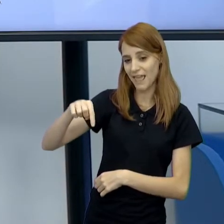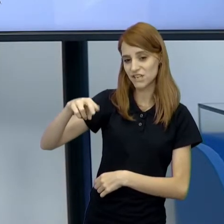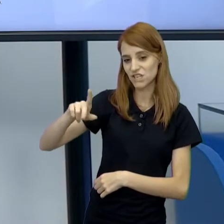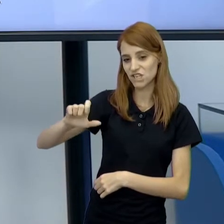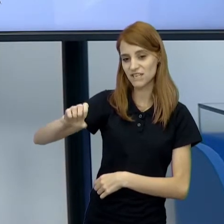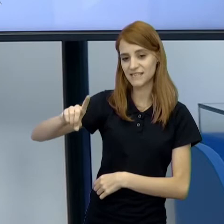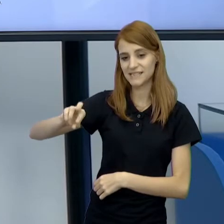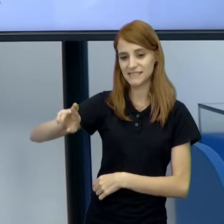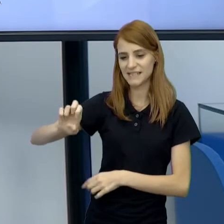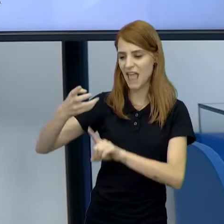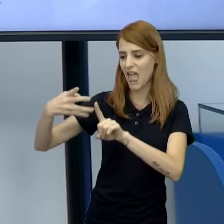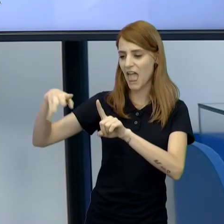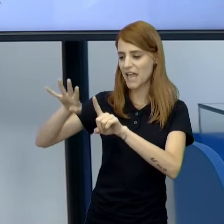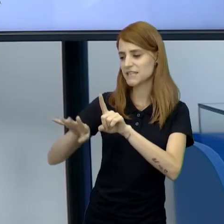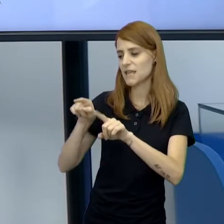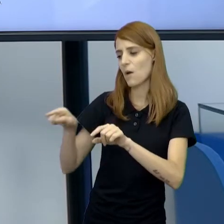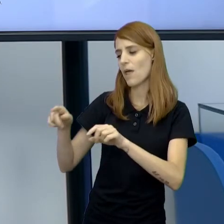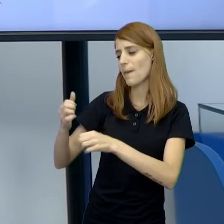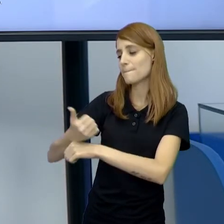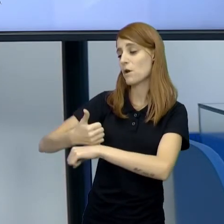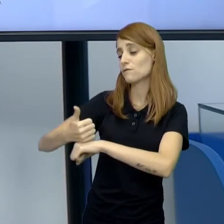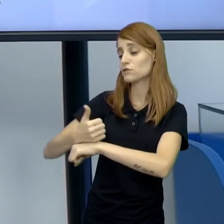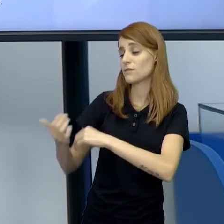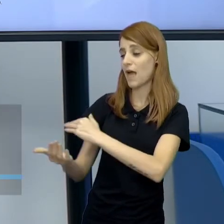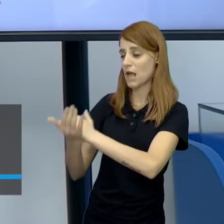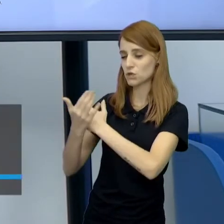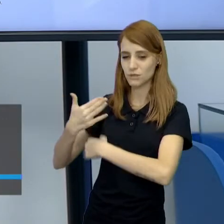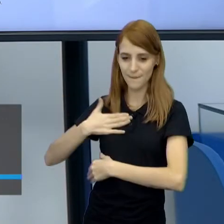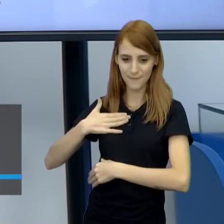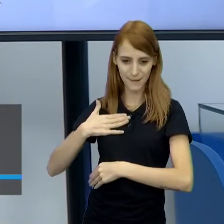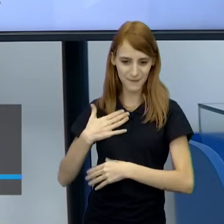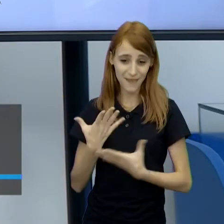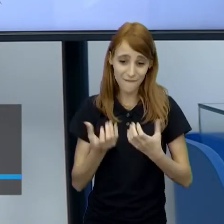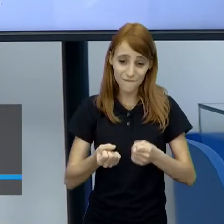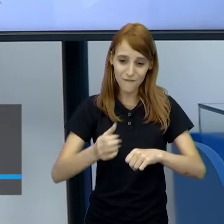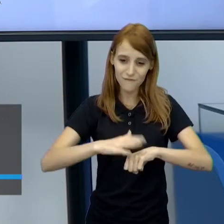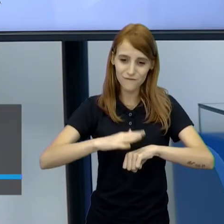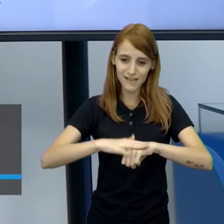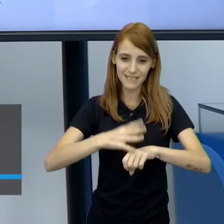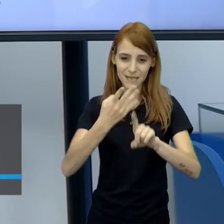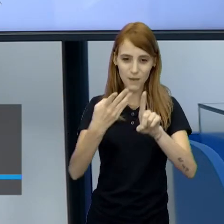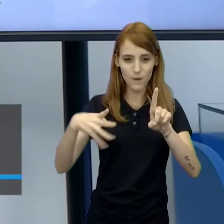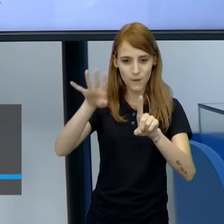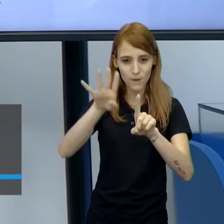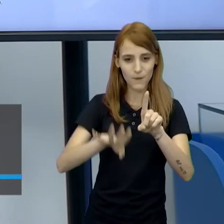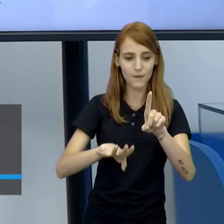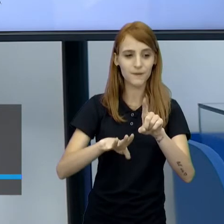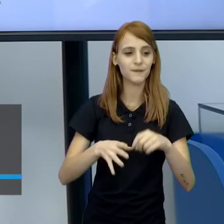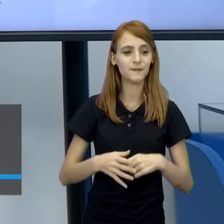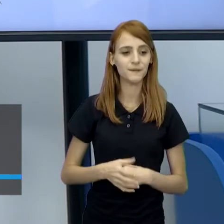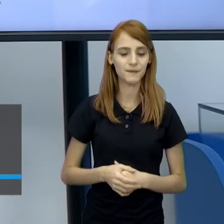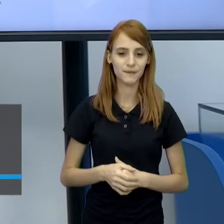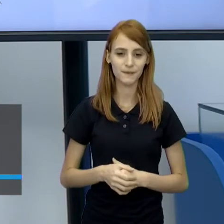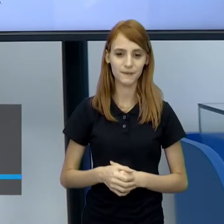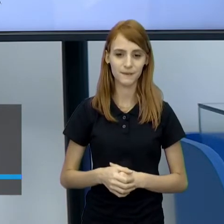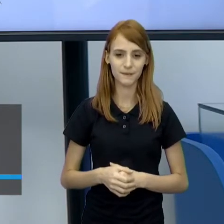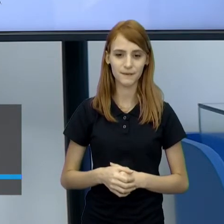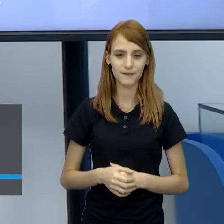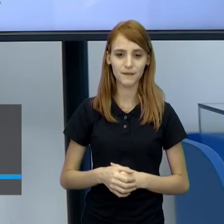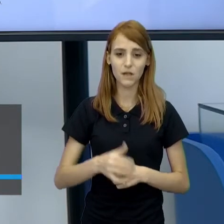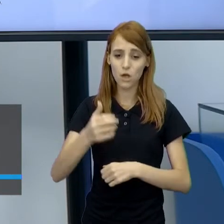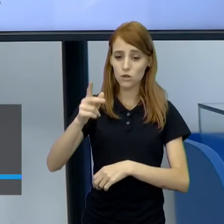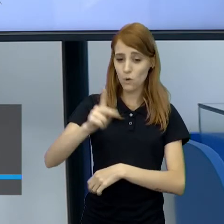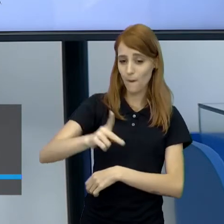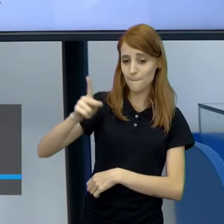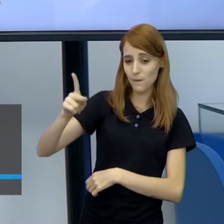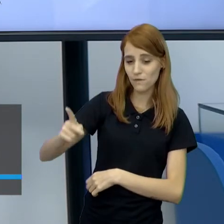Excel, numa planilha eletrônica, e ele vai me ajudar aí a fazer o orçamento. Nós vamos descobrir qual que é o orçamento aí da casa do professor Alexandre. Vamos ver se